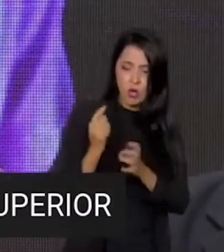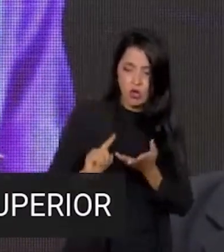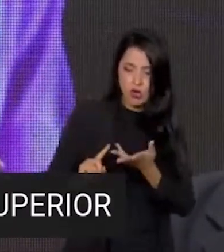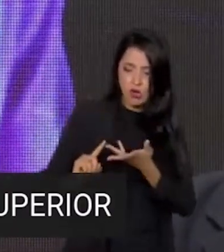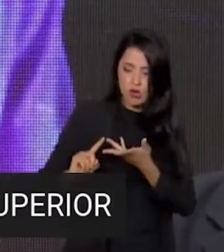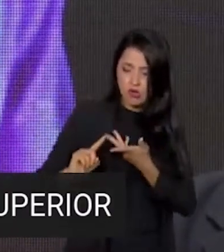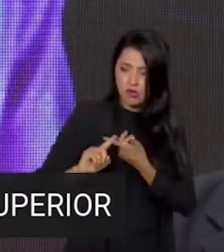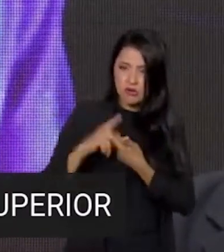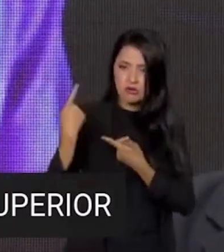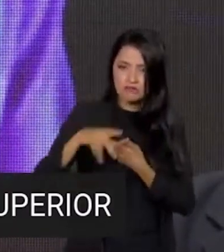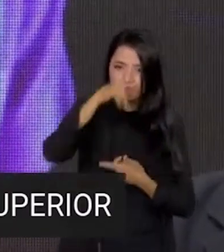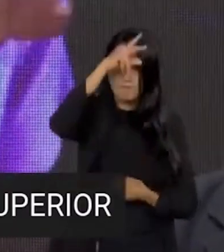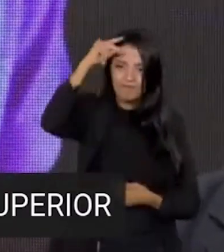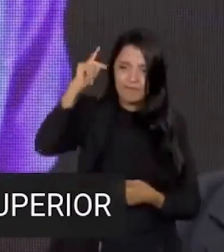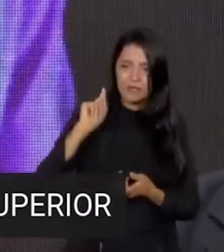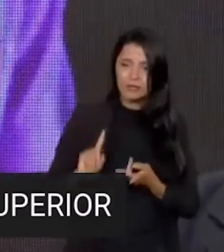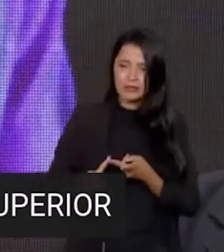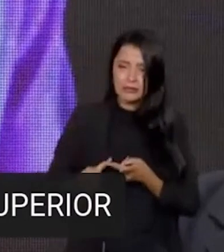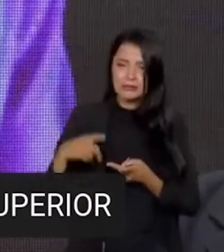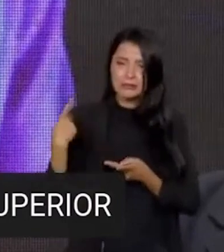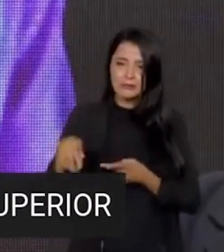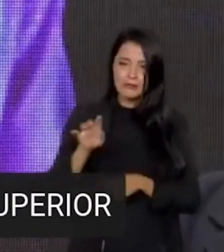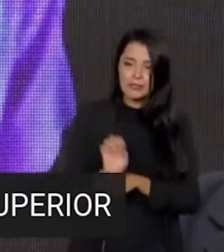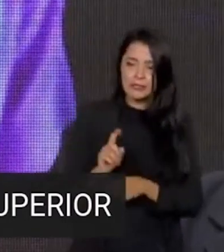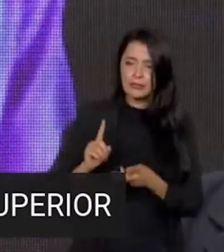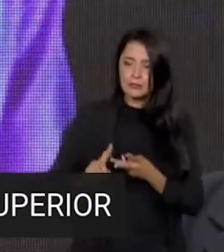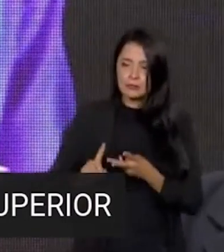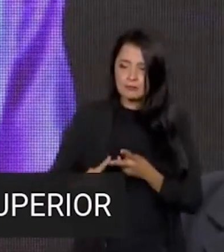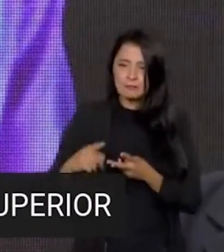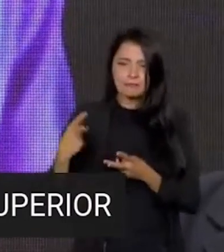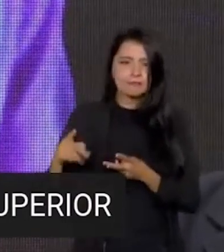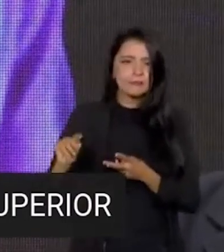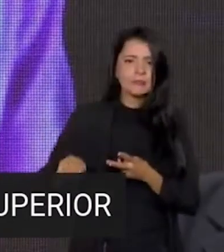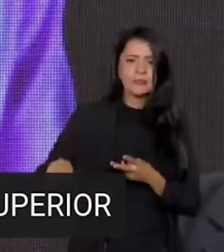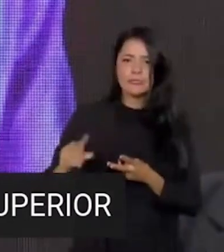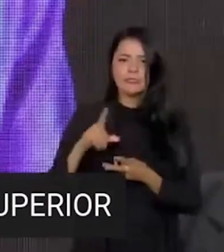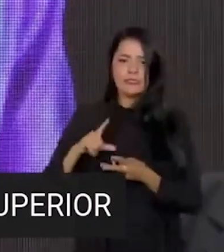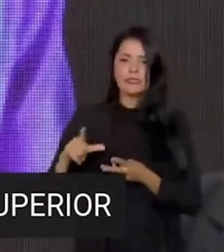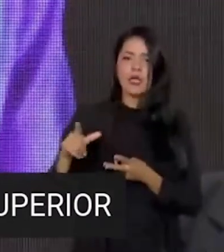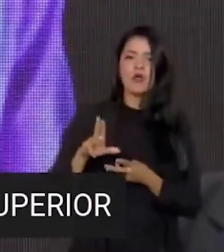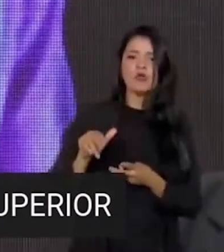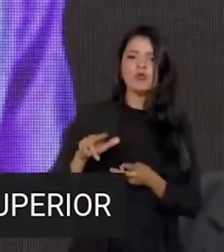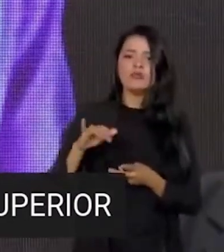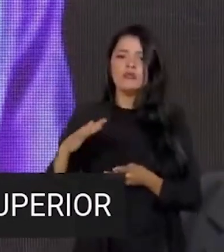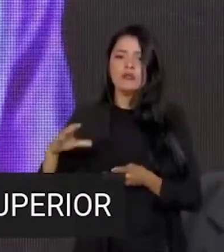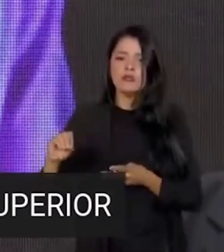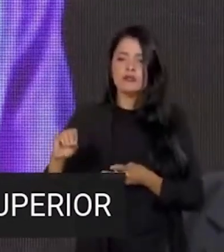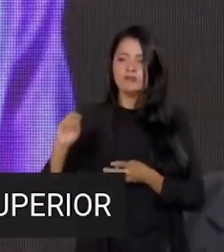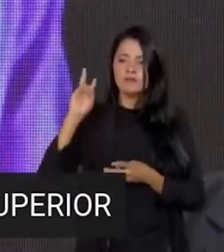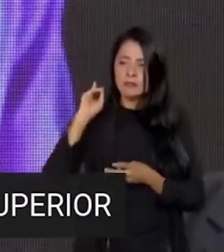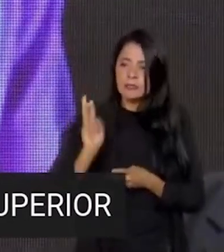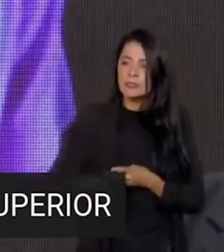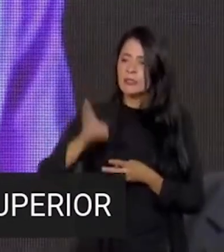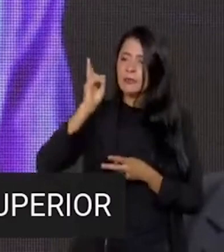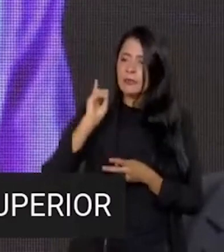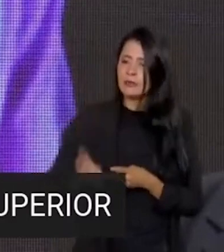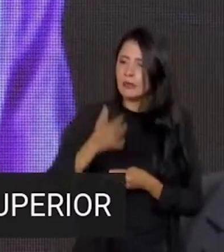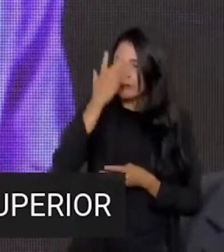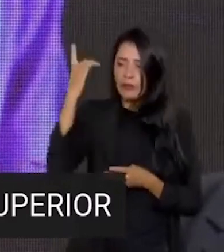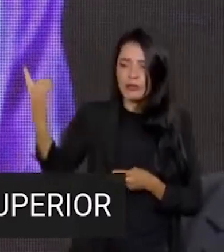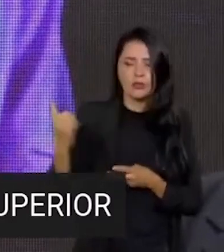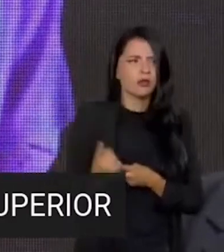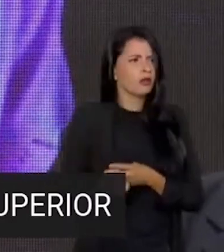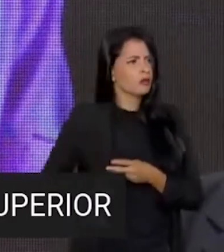o orçamento da prefeitura, o orçamento do Estado, o orçamento da União, sempre vai aparecer alguém para dizer está